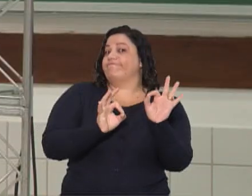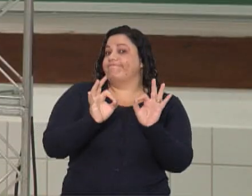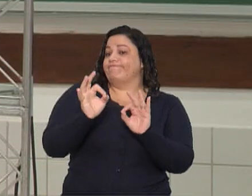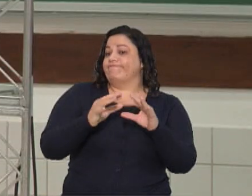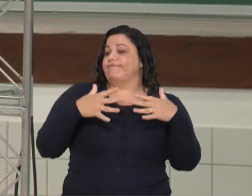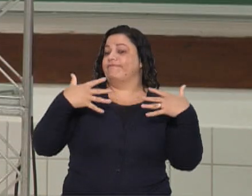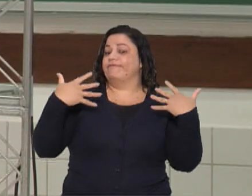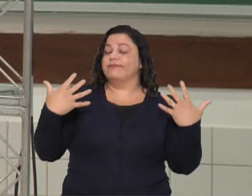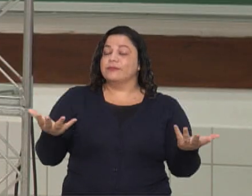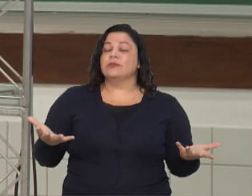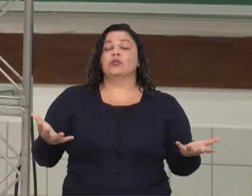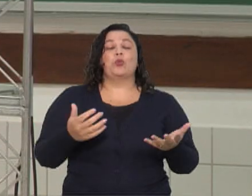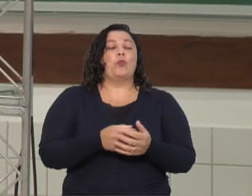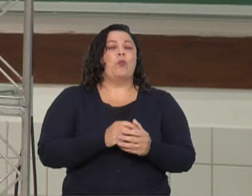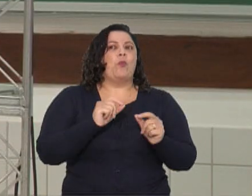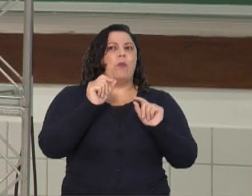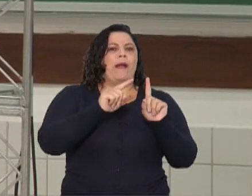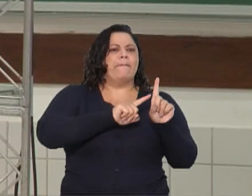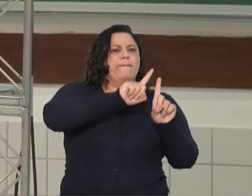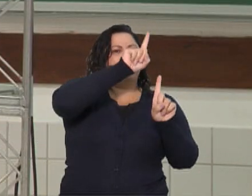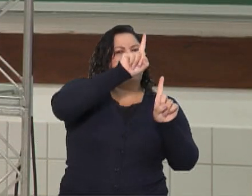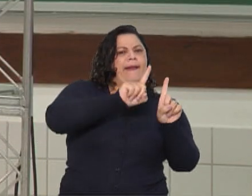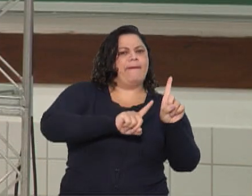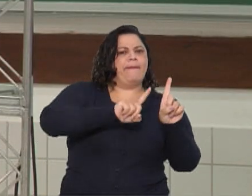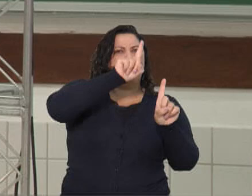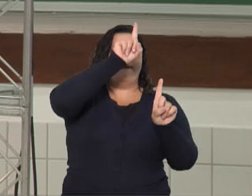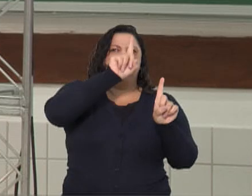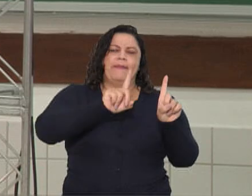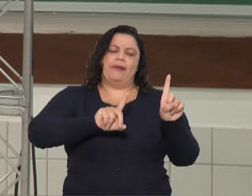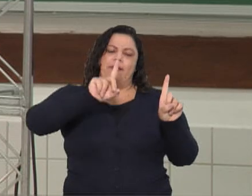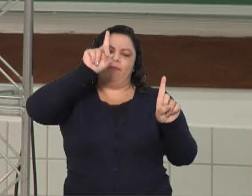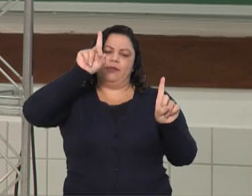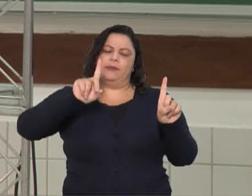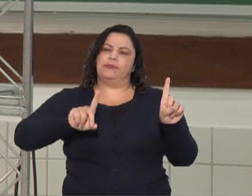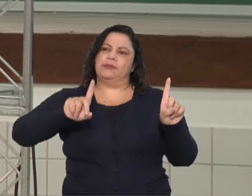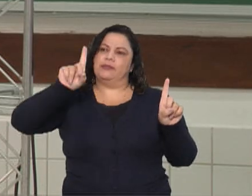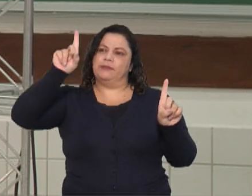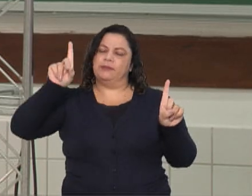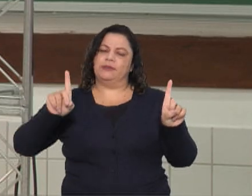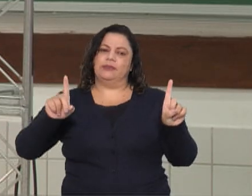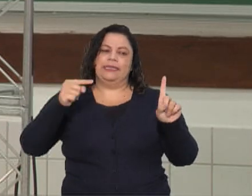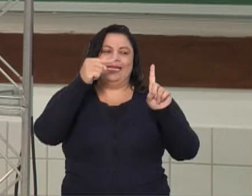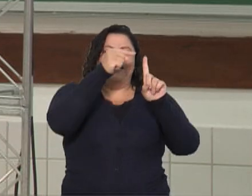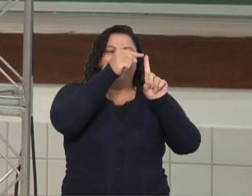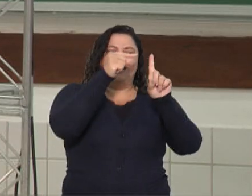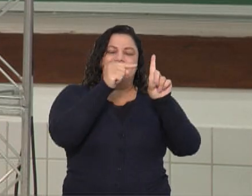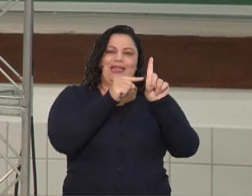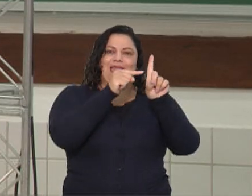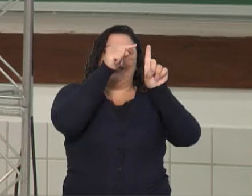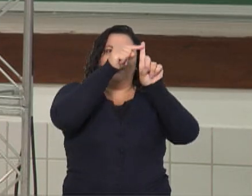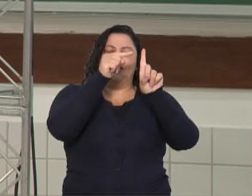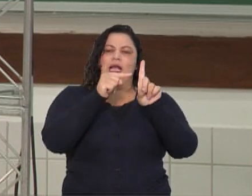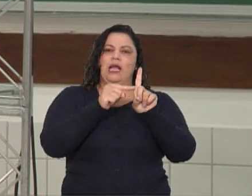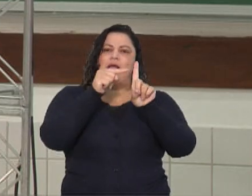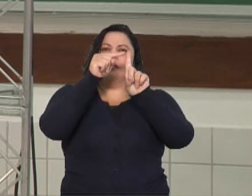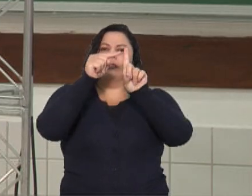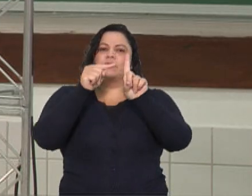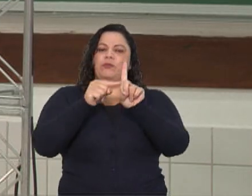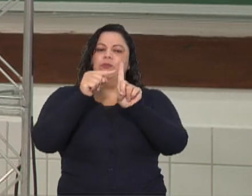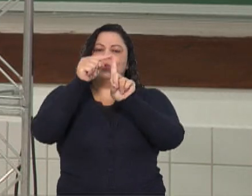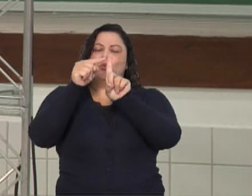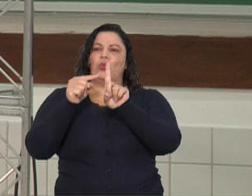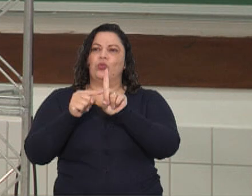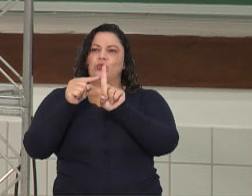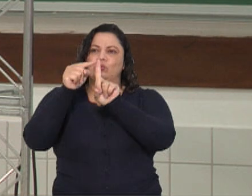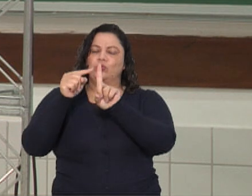uma caminha para a melodia. Então, cada ponto ali da melodia vai ter na